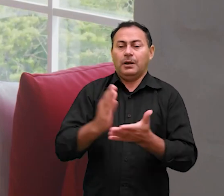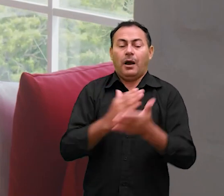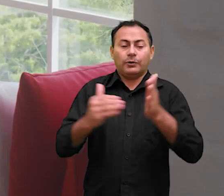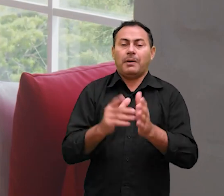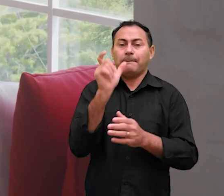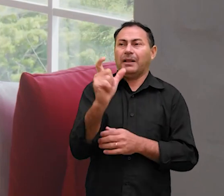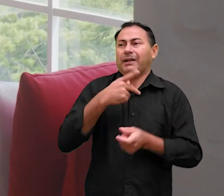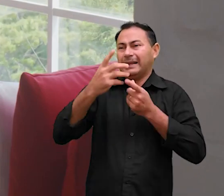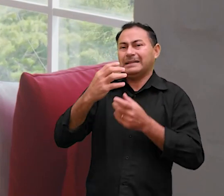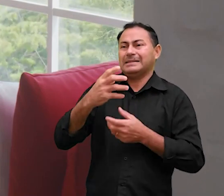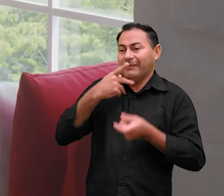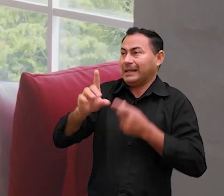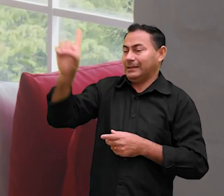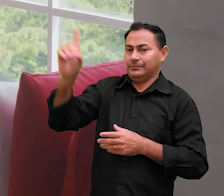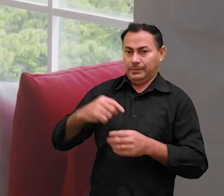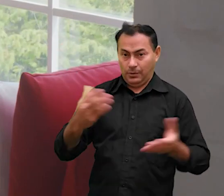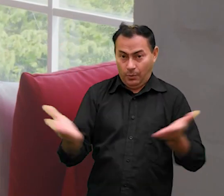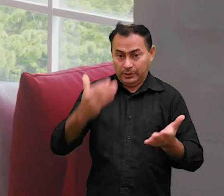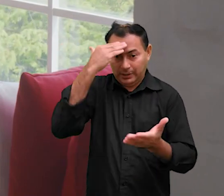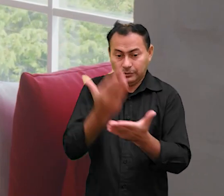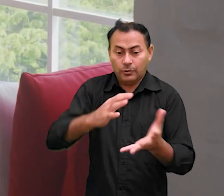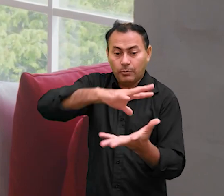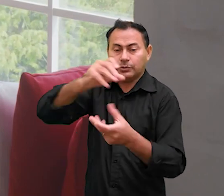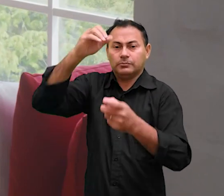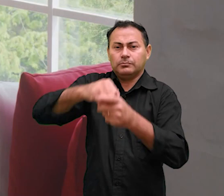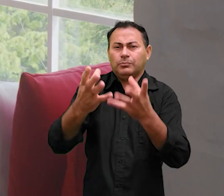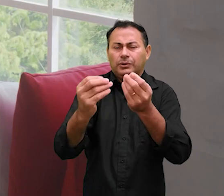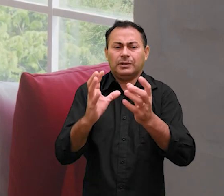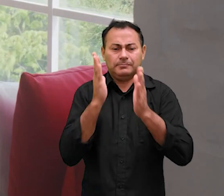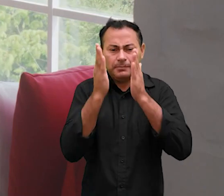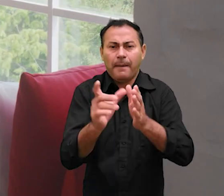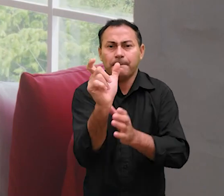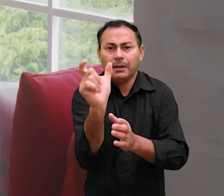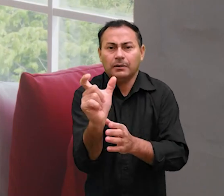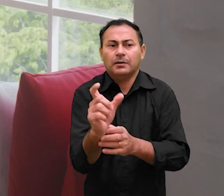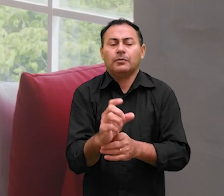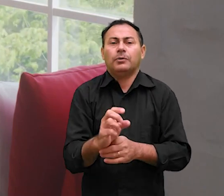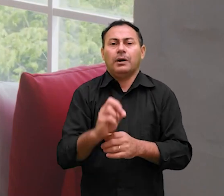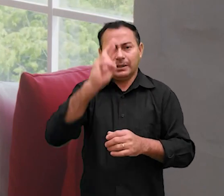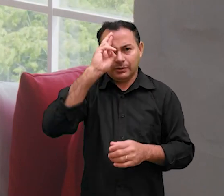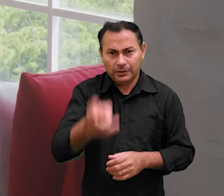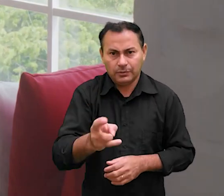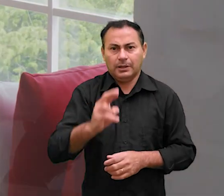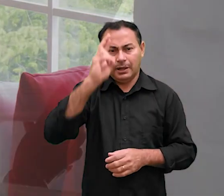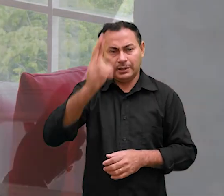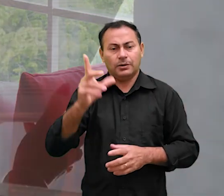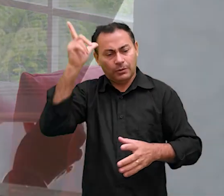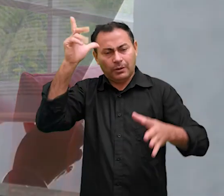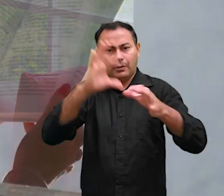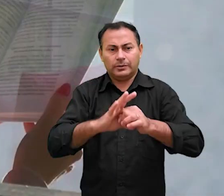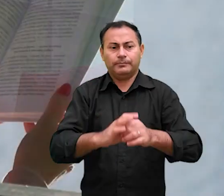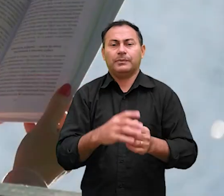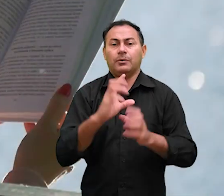a última palavra. Hoje, acredito que o mundo está colocando muita ênfase em palavras como racionalismo, razão,